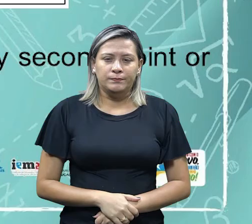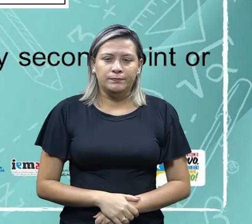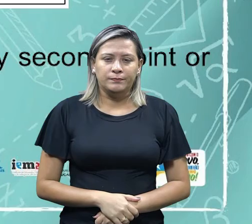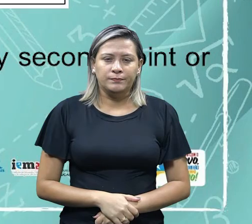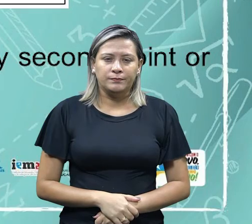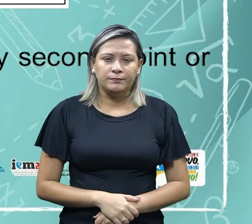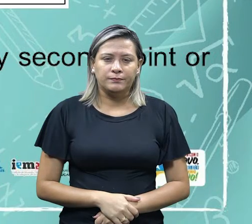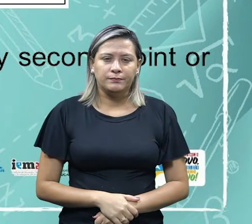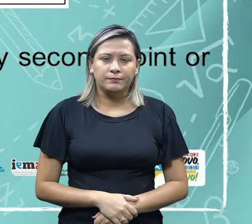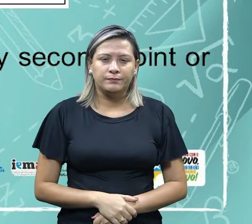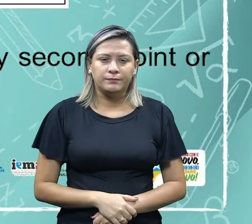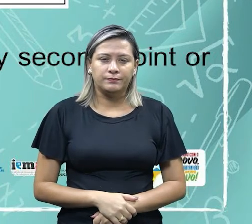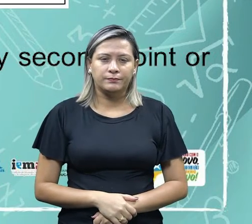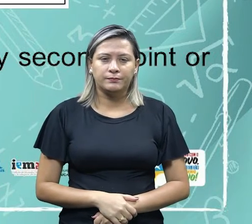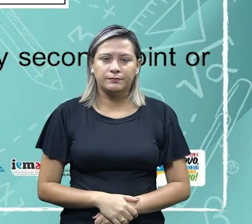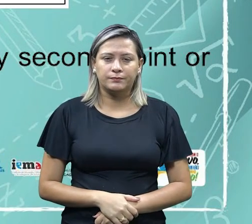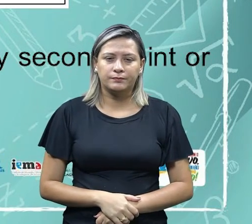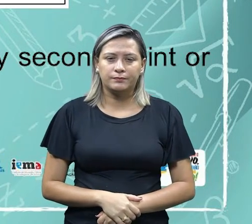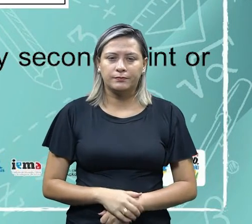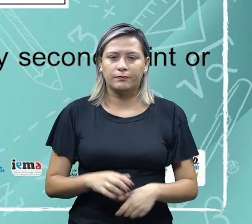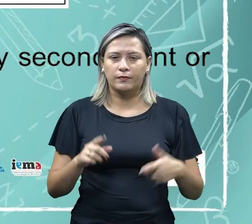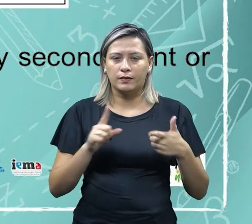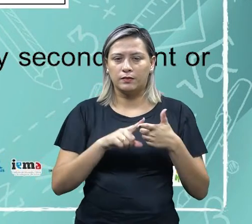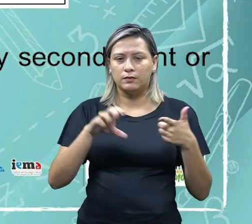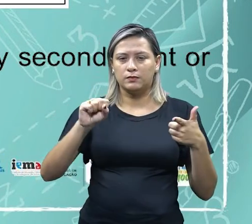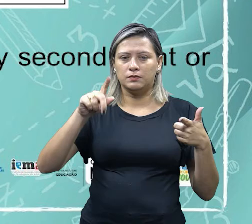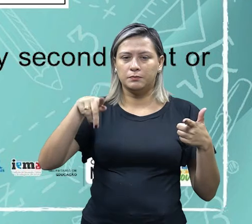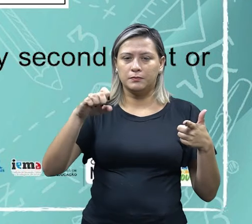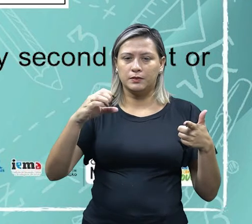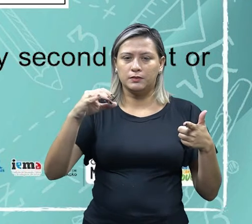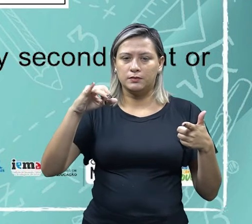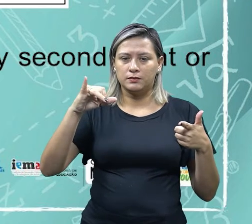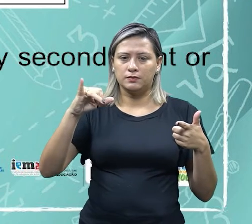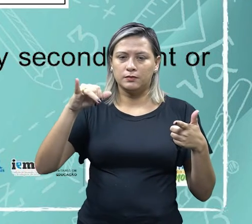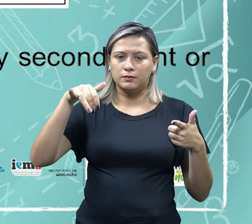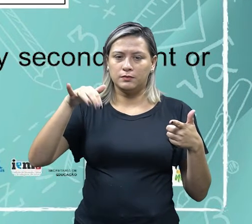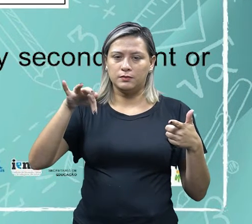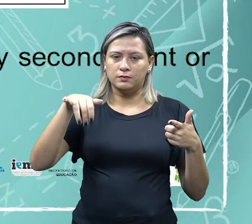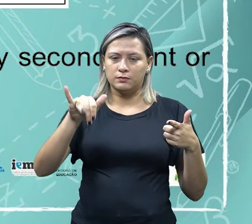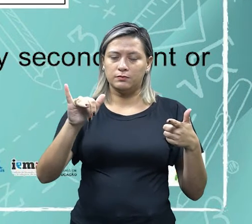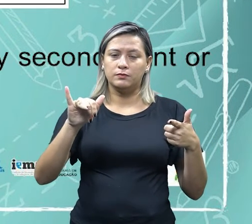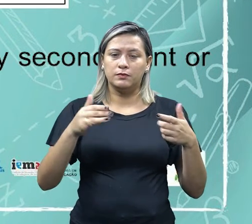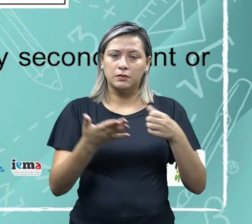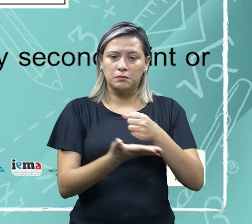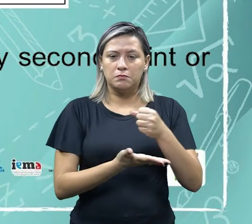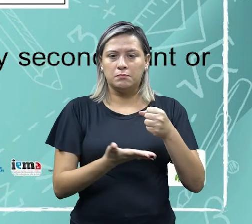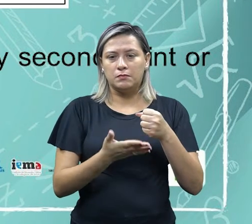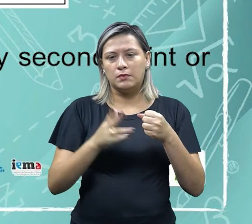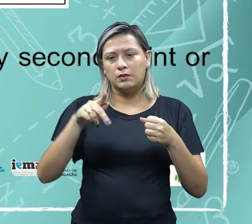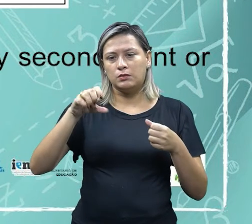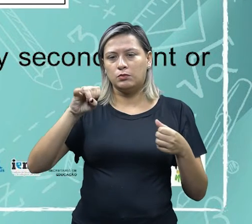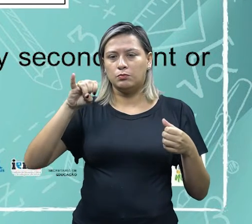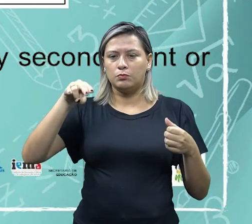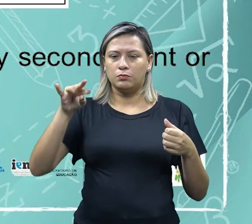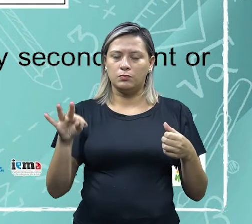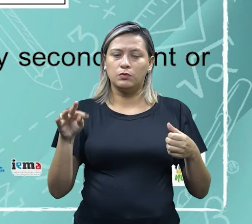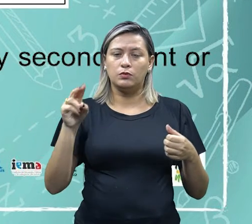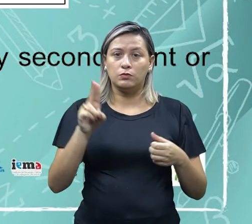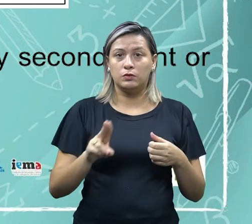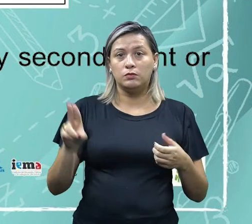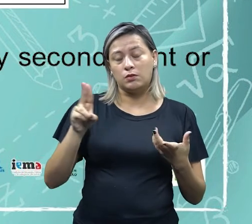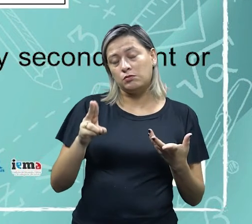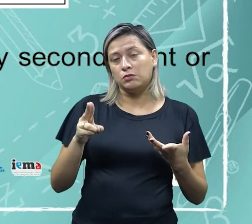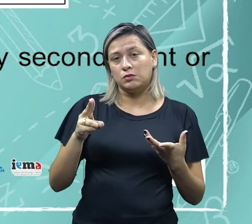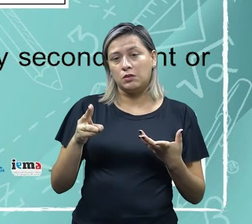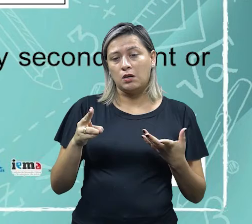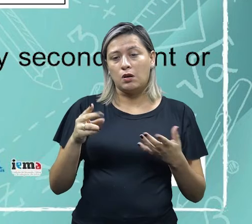trabalhar. Tá? Specify Base Point ou Mirror Line, você vai especificar a linha, né, se ela é